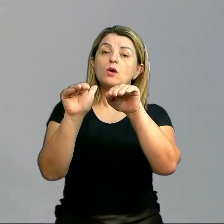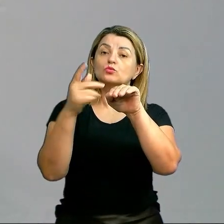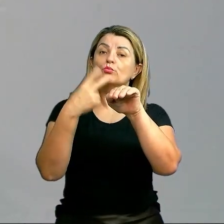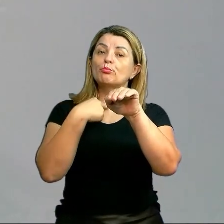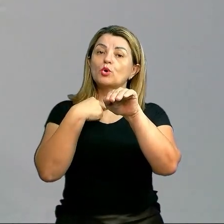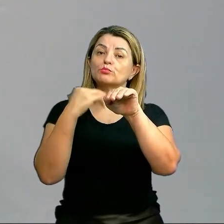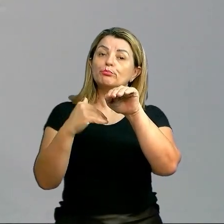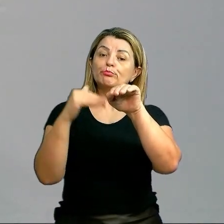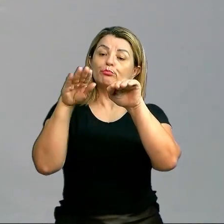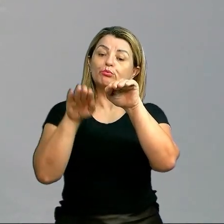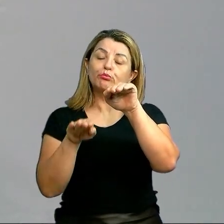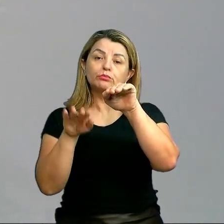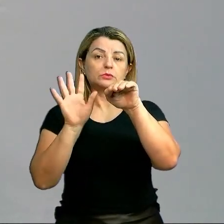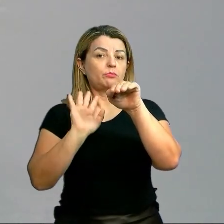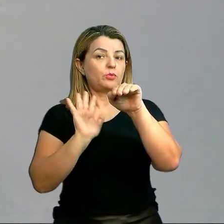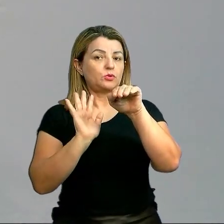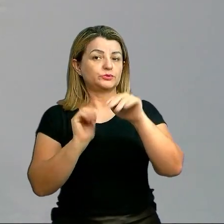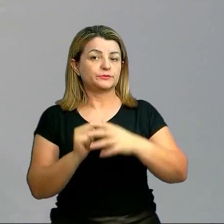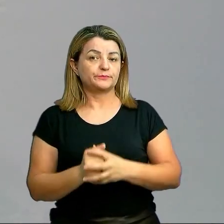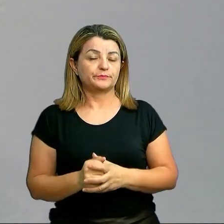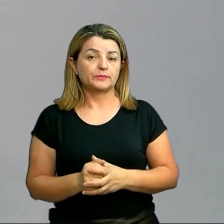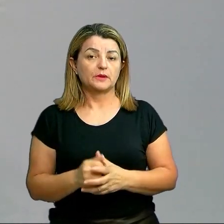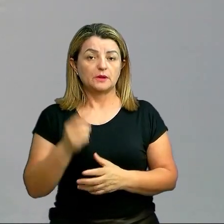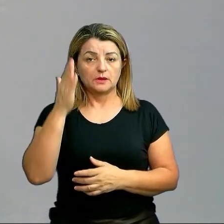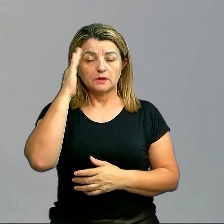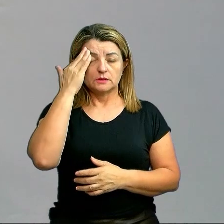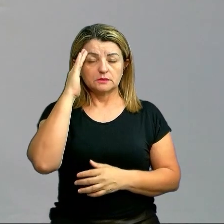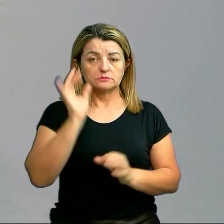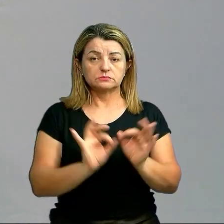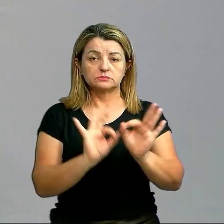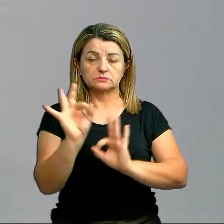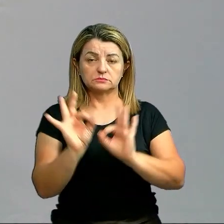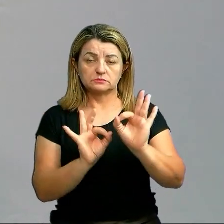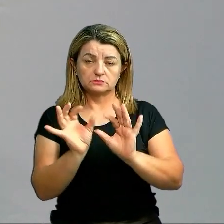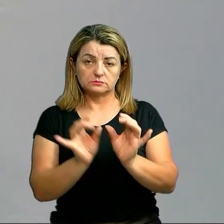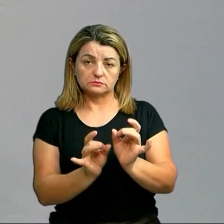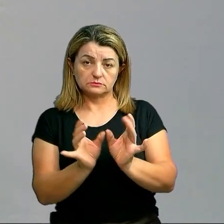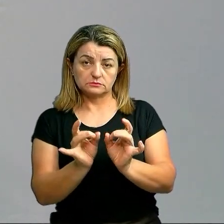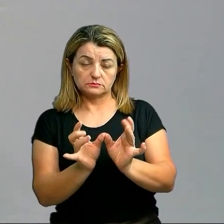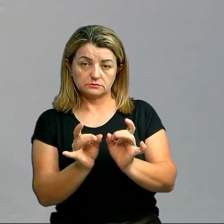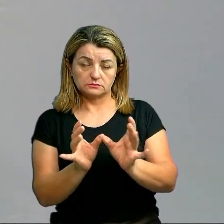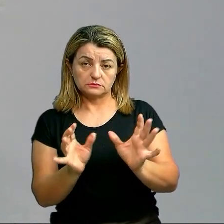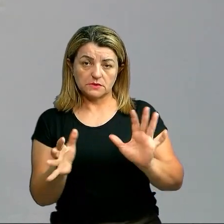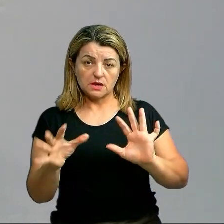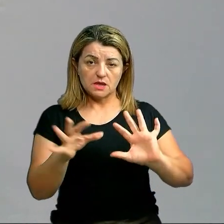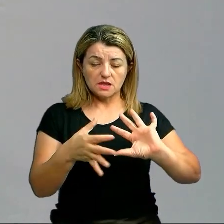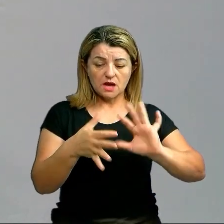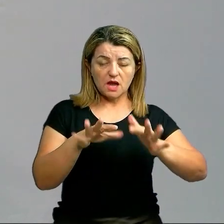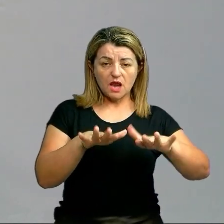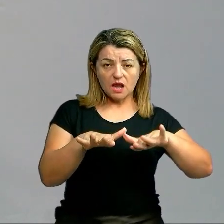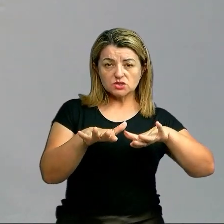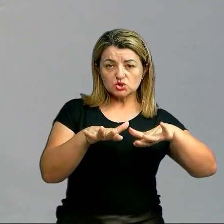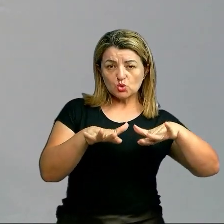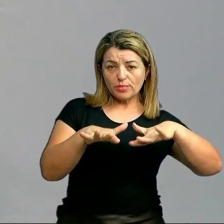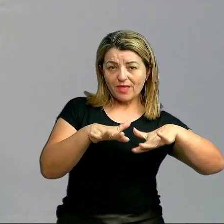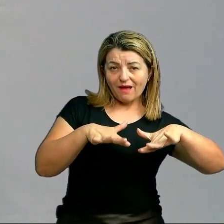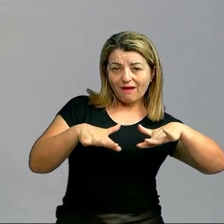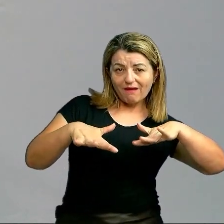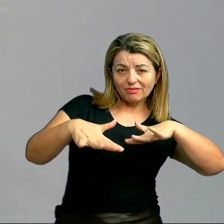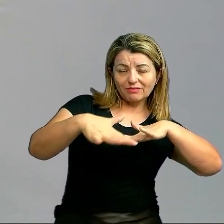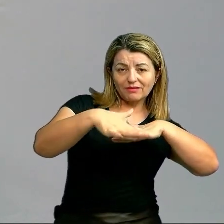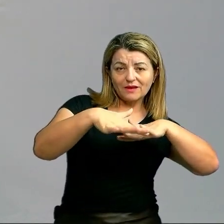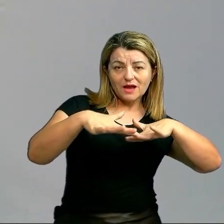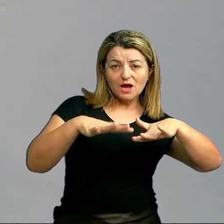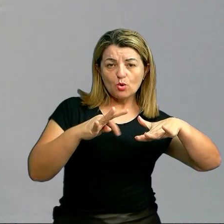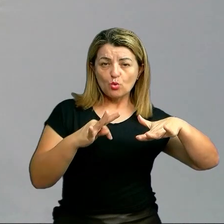gente perceber que a Organização Mundial do Comércio, ela está relacionada a todas as vertentes que estão relacionadas